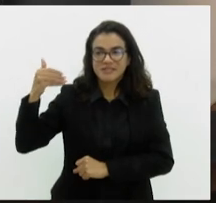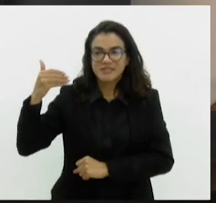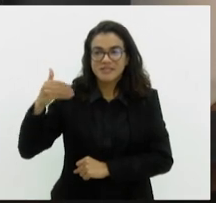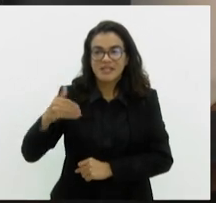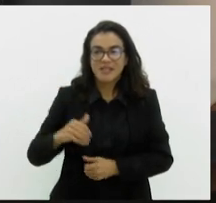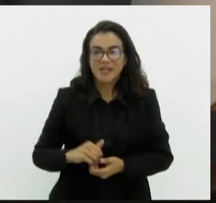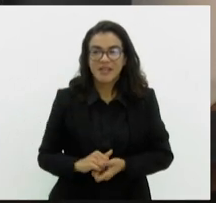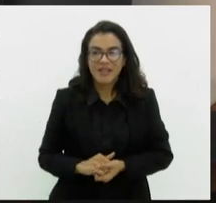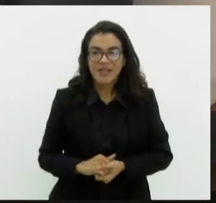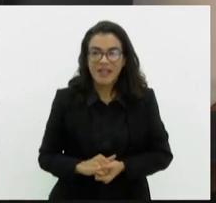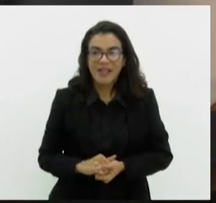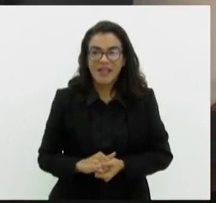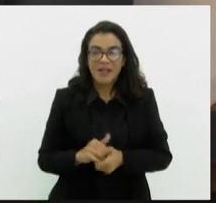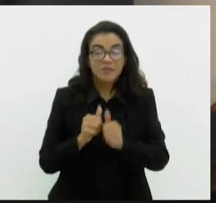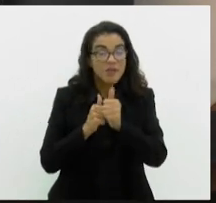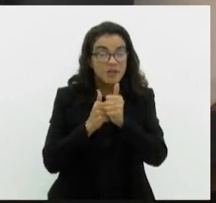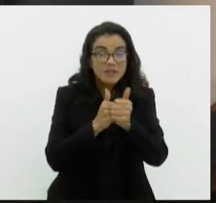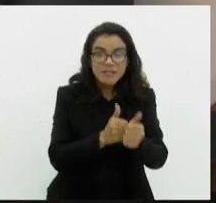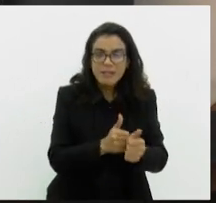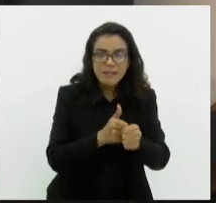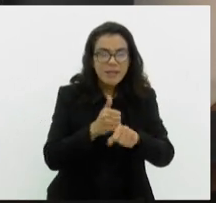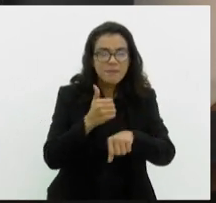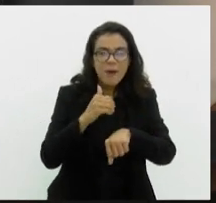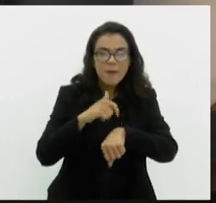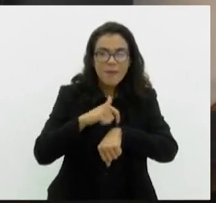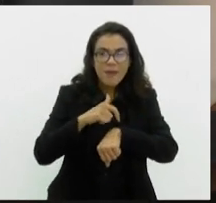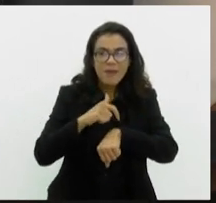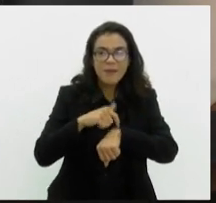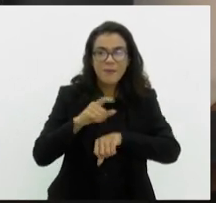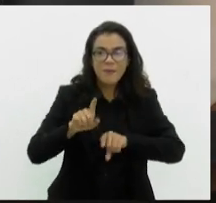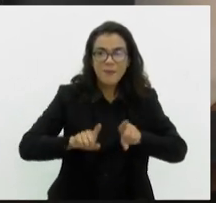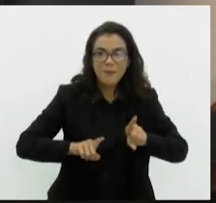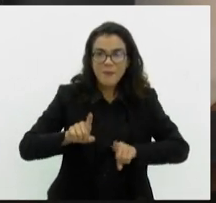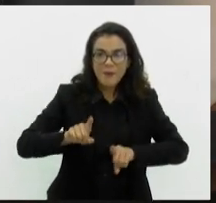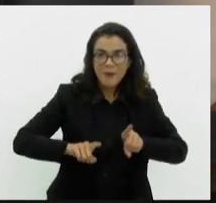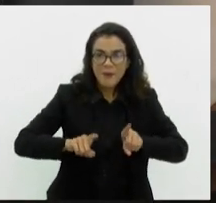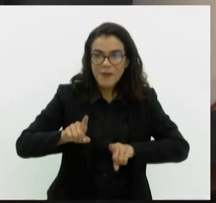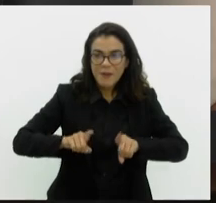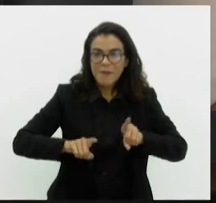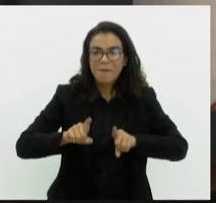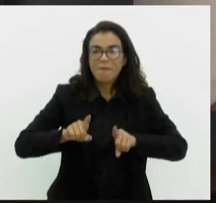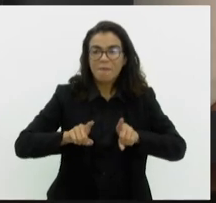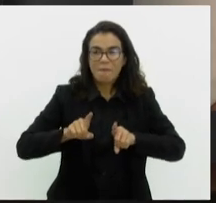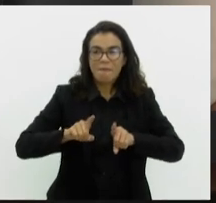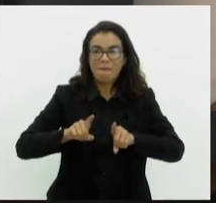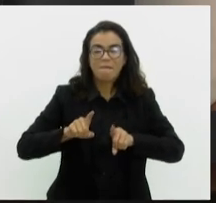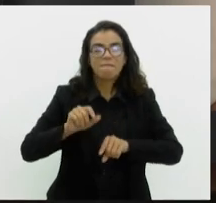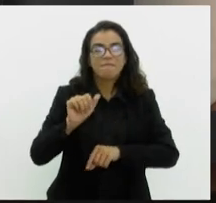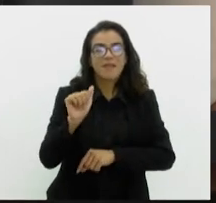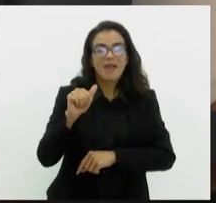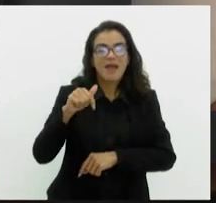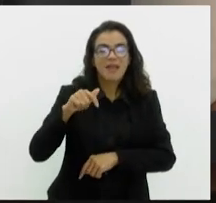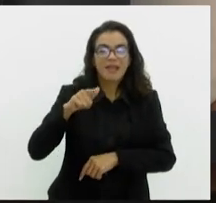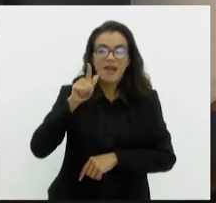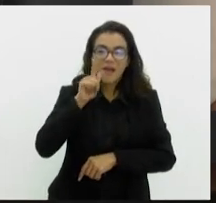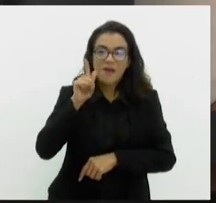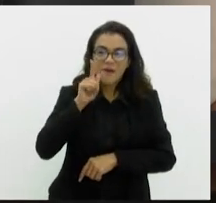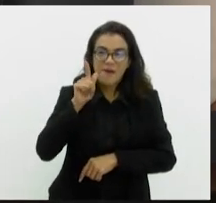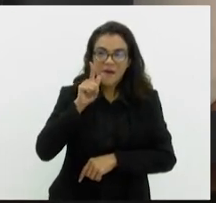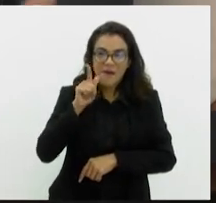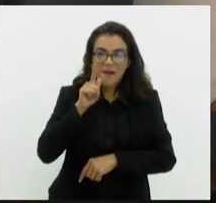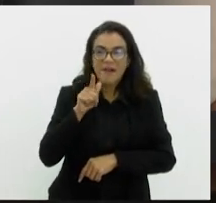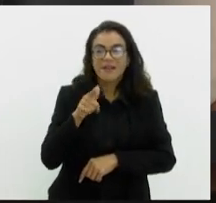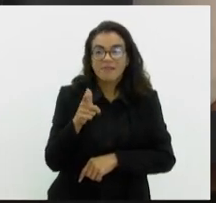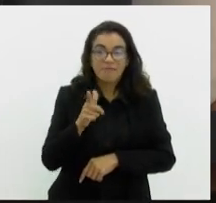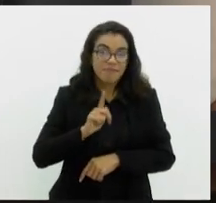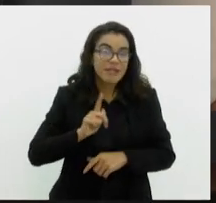assim, e sempre segui a Helena, tá? Em vários momentos. Lembrei do primo dela naquele momento que a gente estava no consulado de Angola, na universidade. Onde tem Helena Teodoro, a